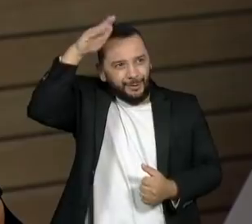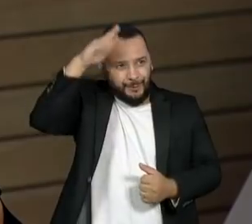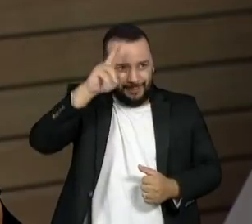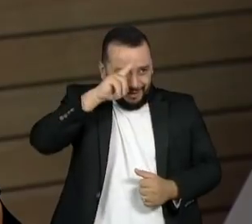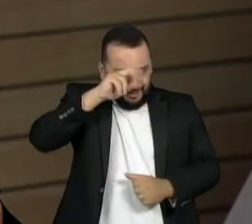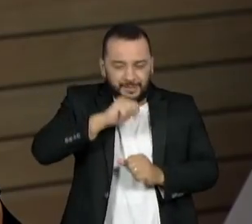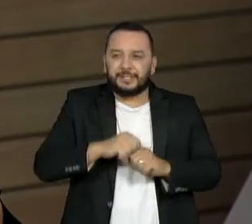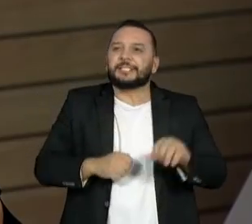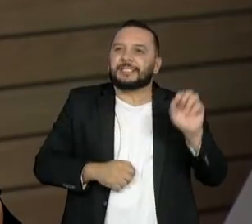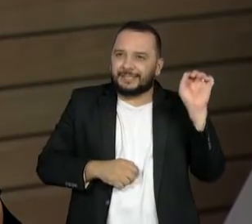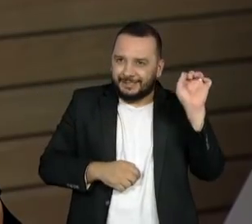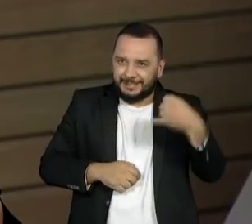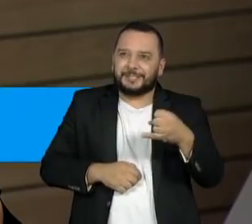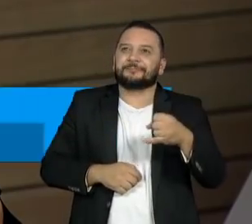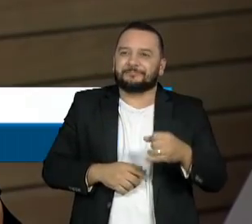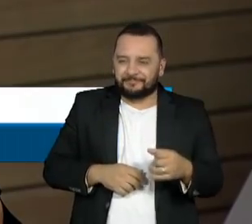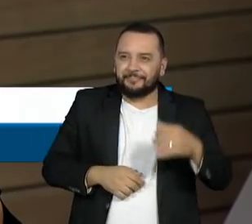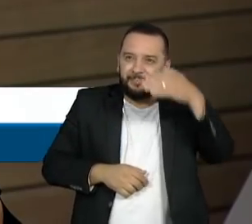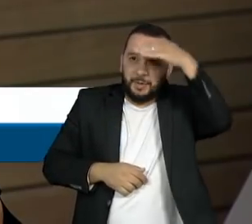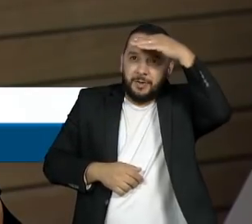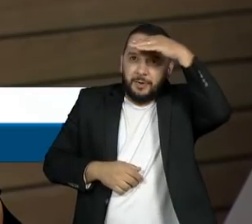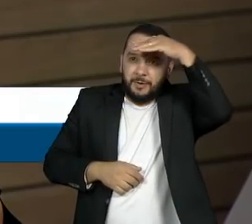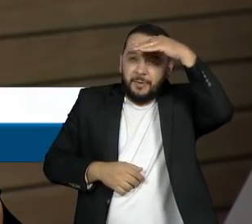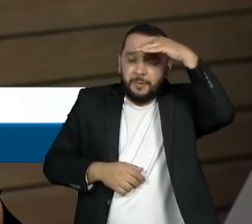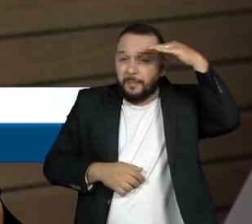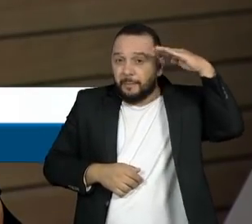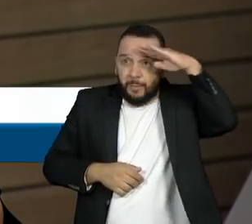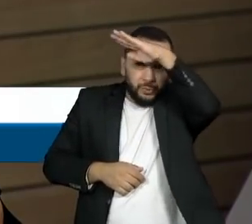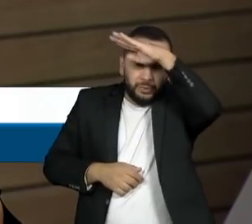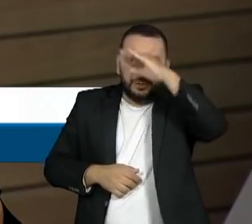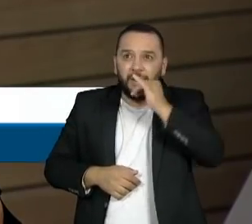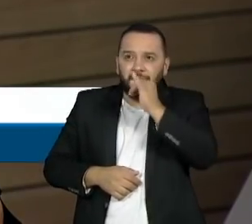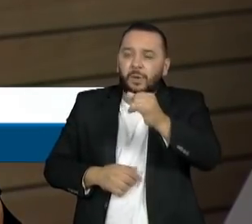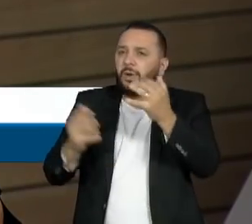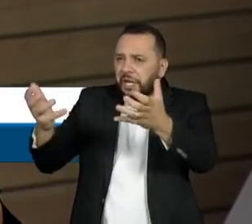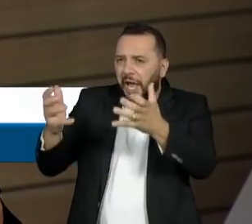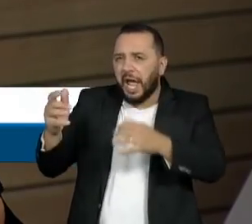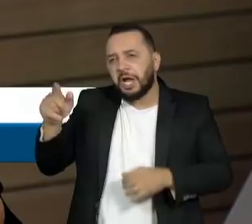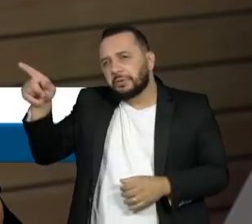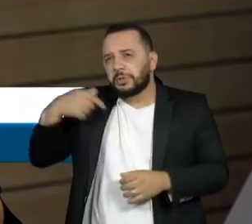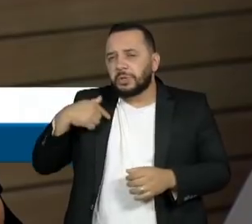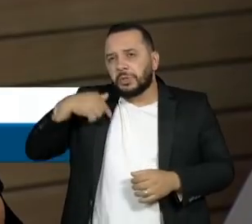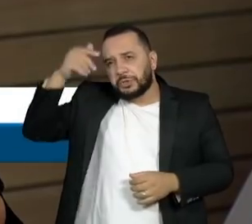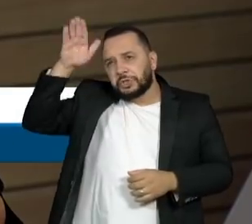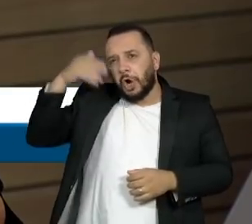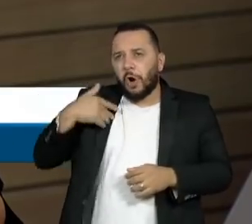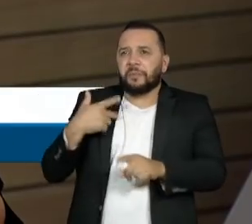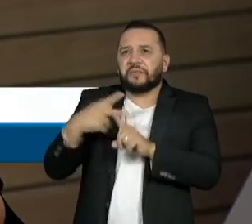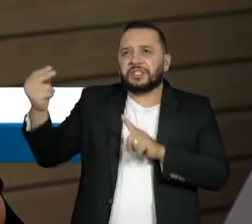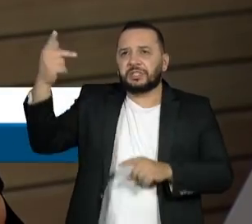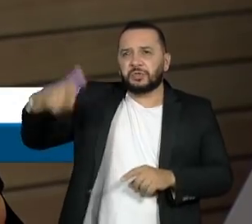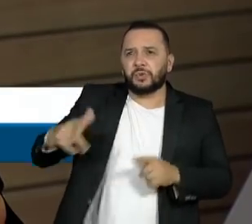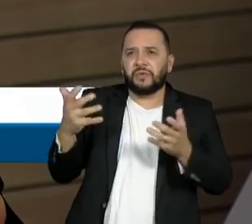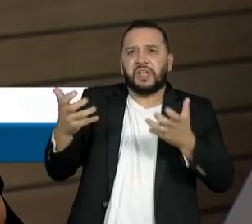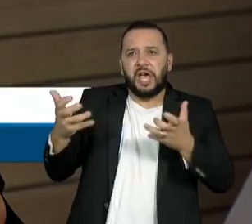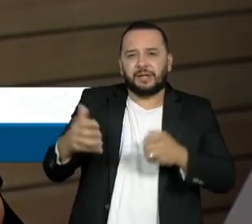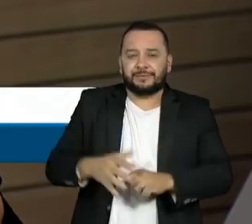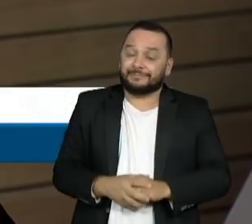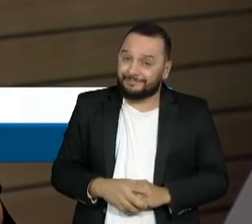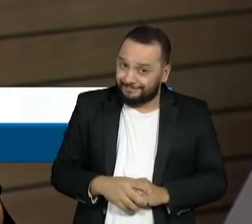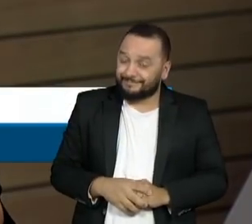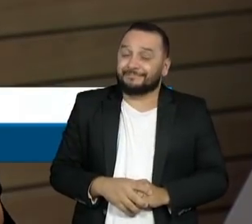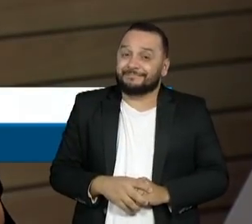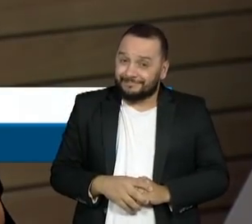próprio presidente Bolsonaro falou que gostaria muito de ver a reeleição do presidente Trump, em uma das visitas que ele fez. O que eu